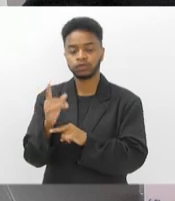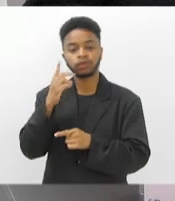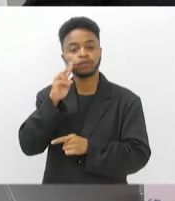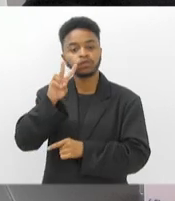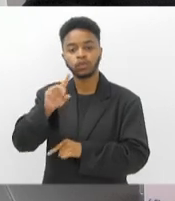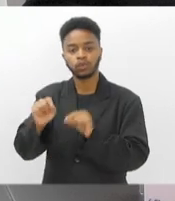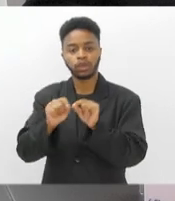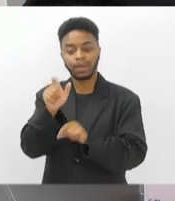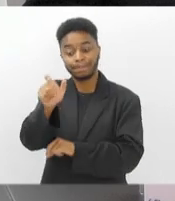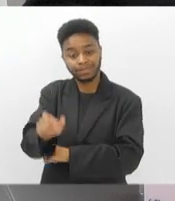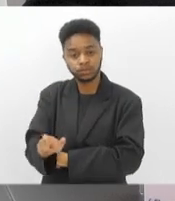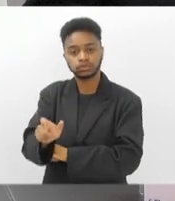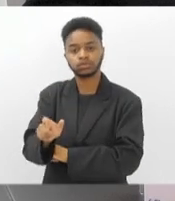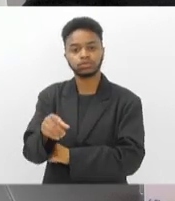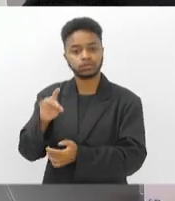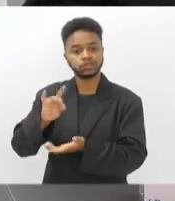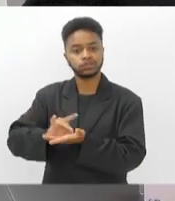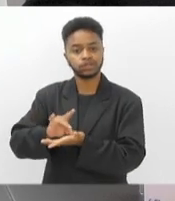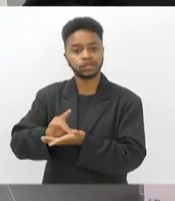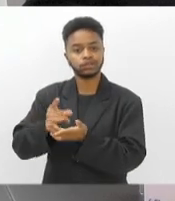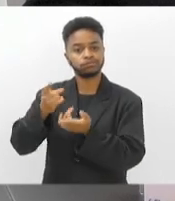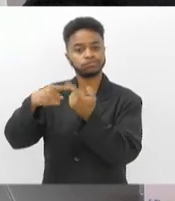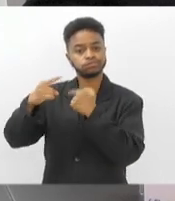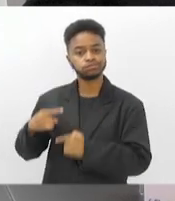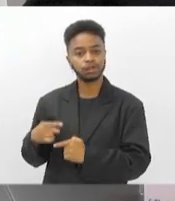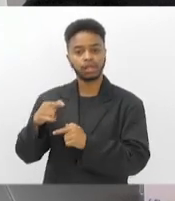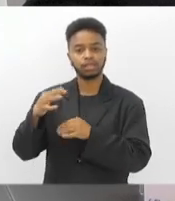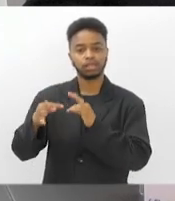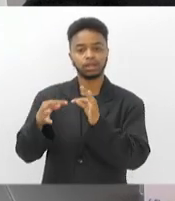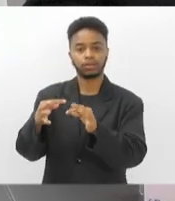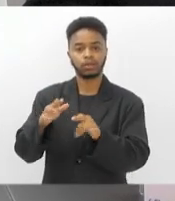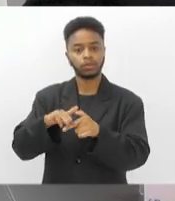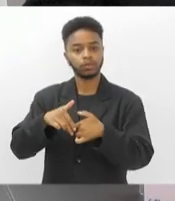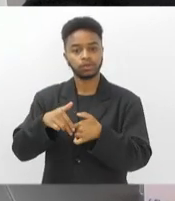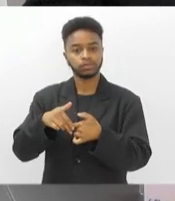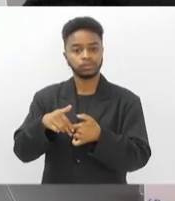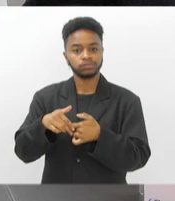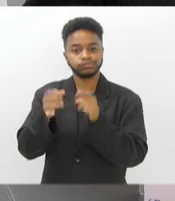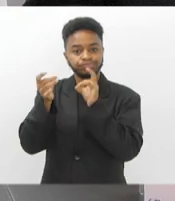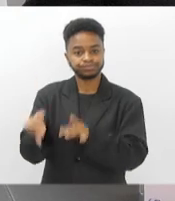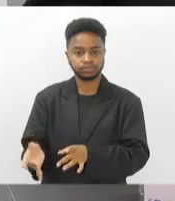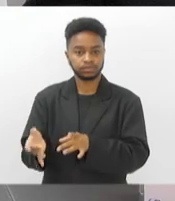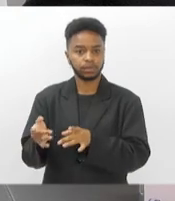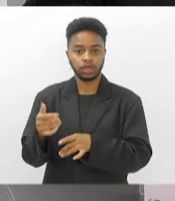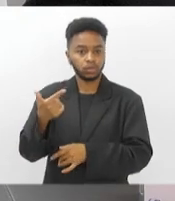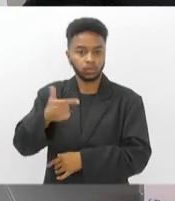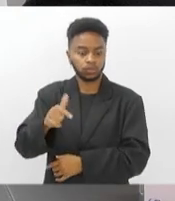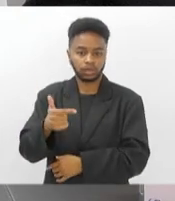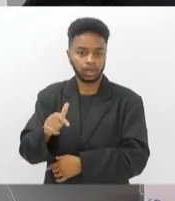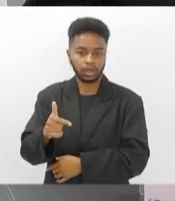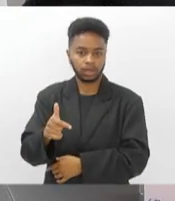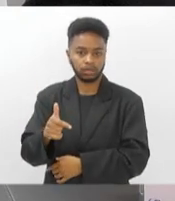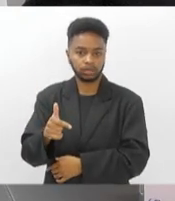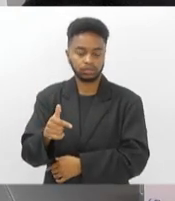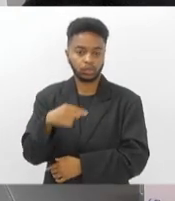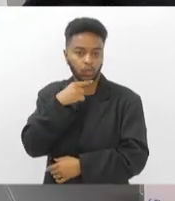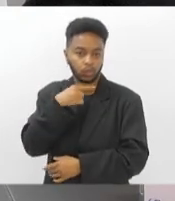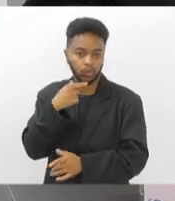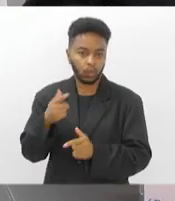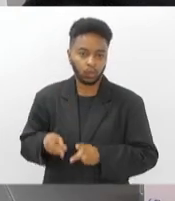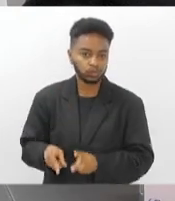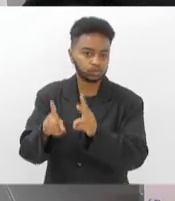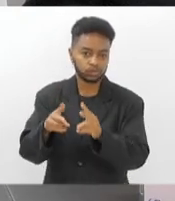pessoas que estão regredindo Porque estão desoladas não tem mais como continuar o seu